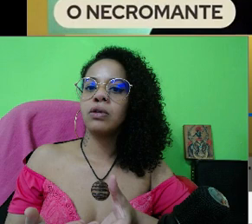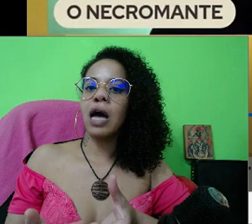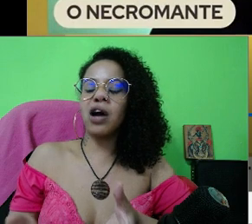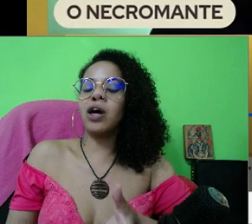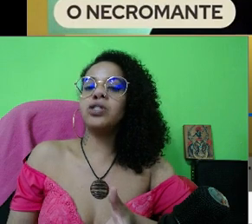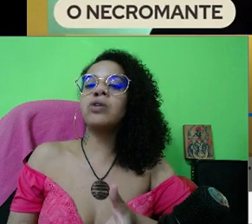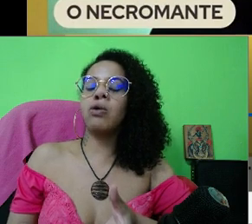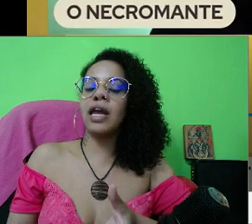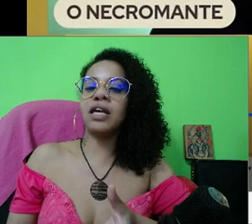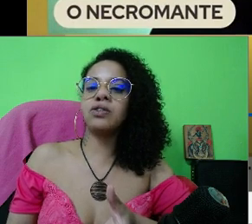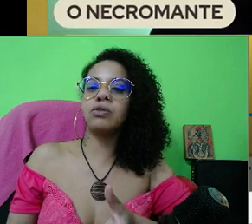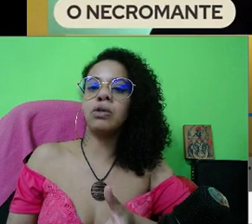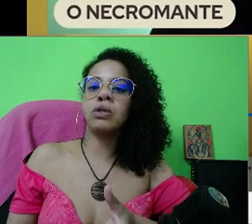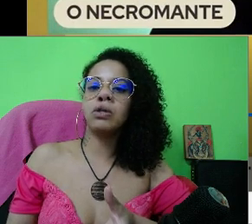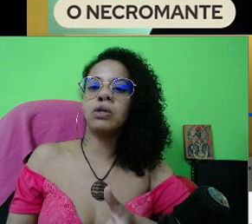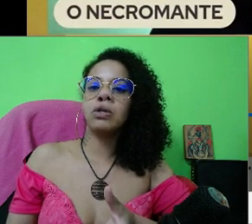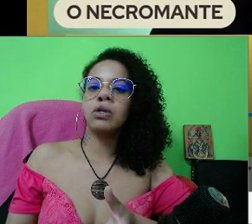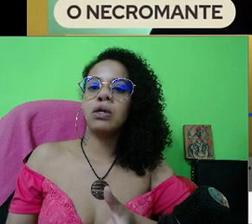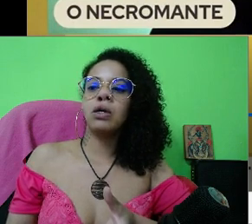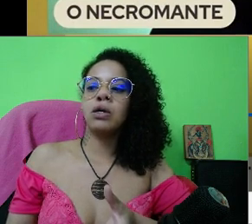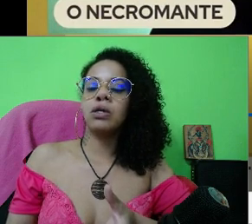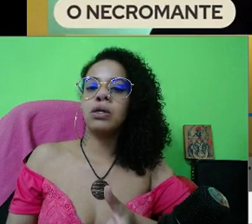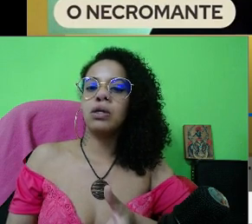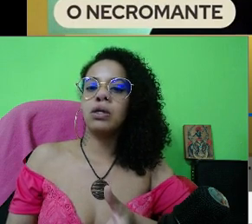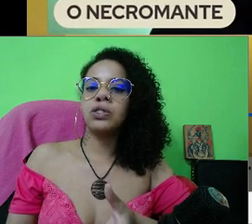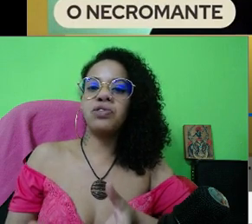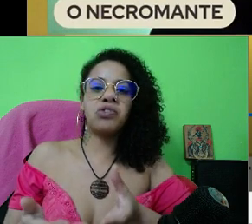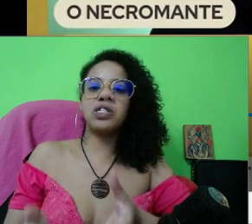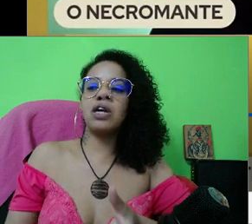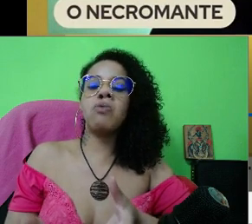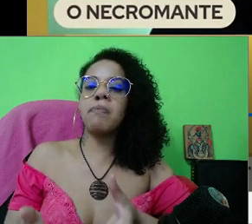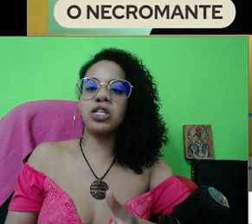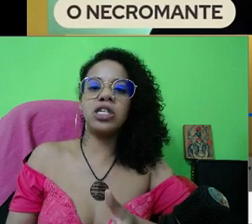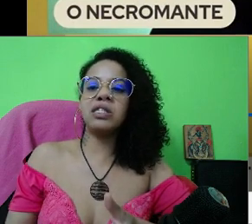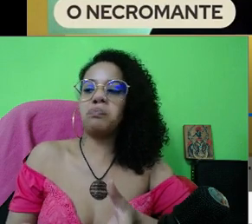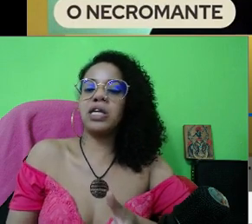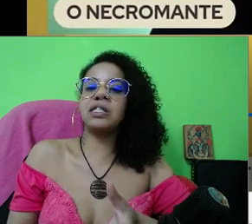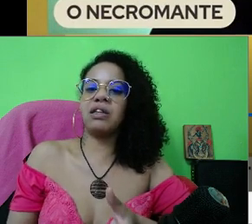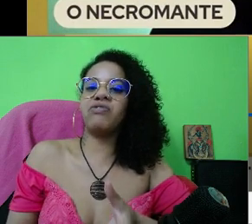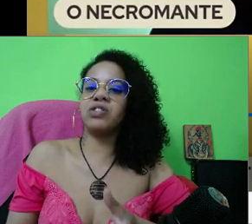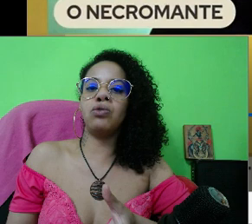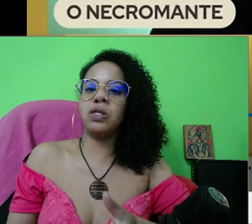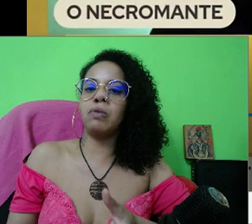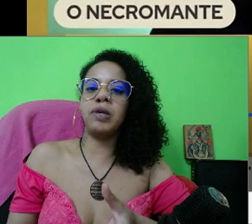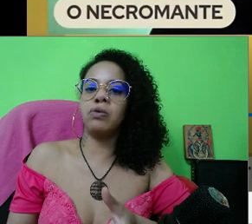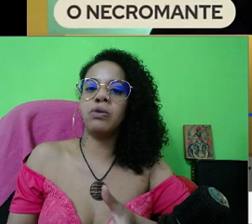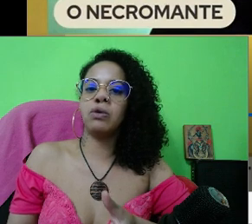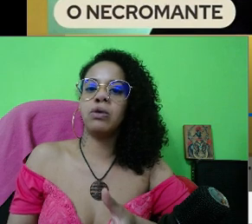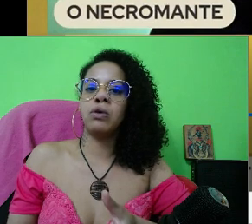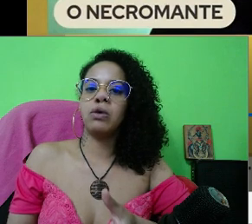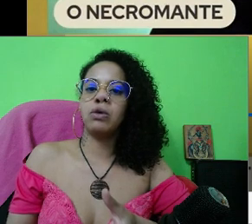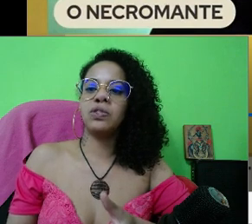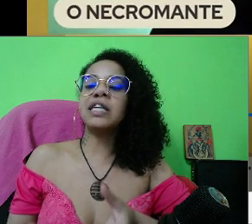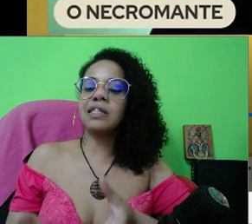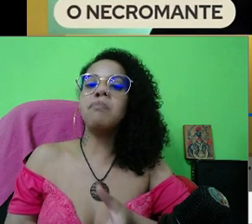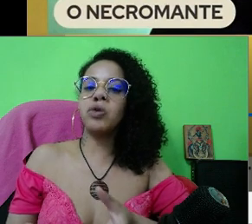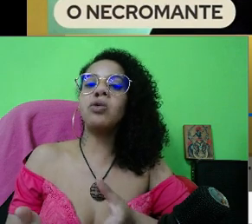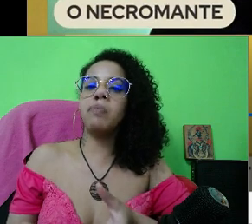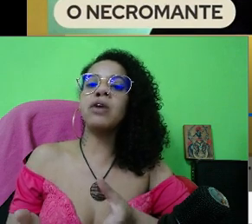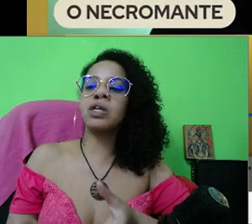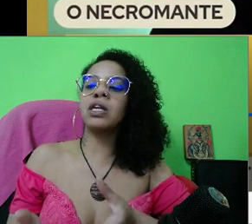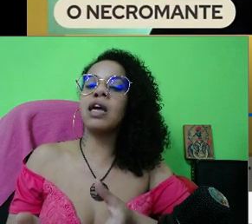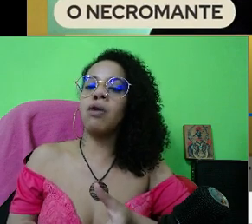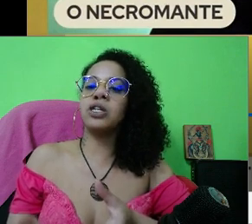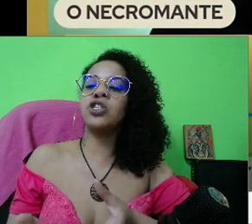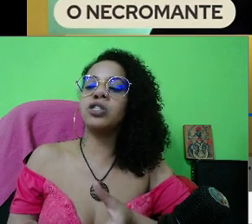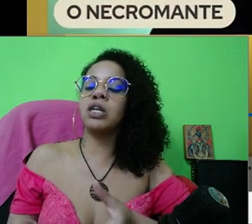agora isso é honesto se você não é machista Por que que você tá fazendo isso comigo você sabe